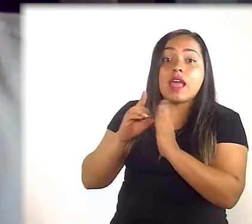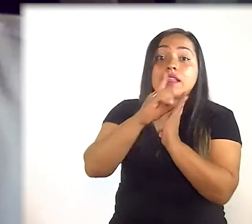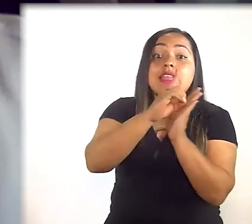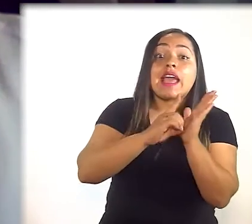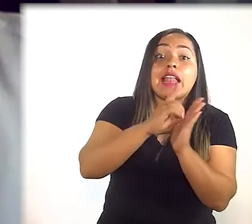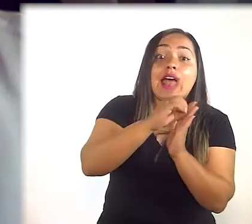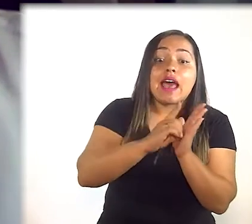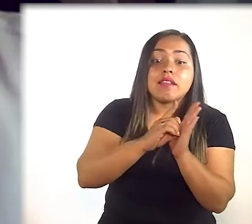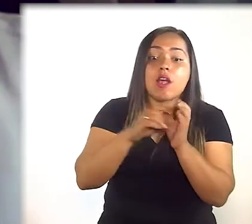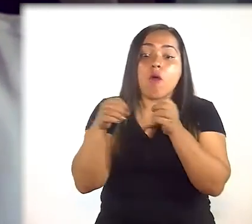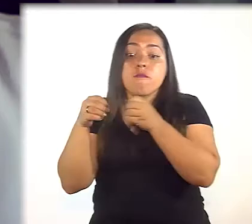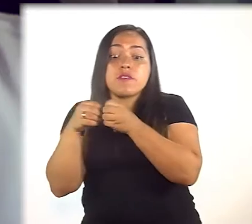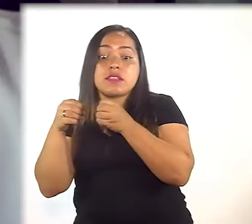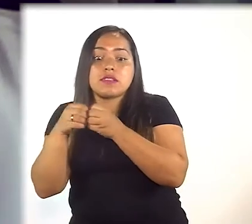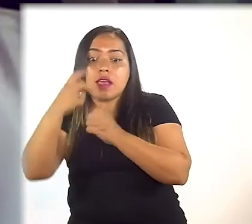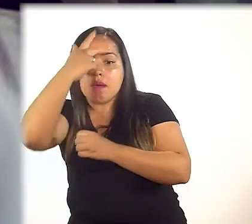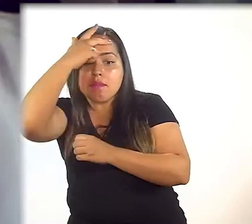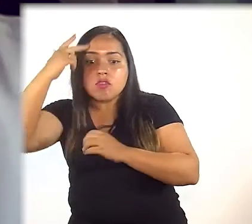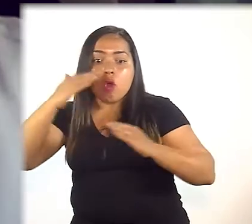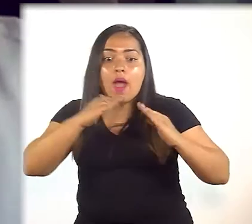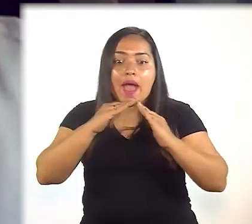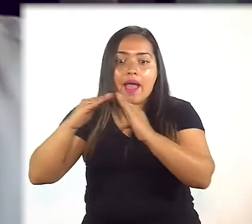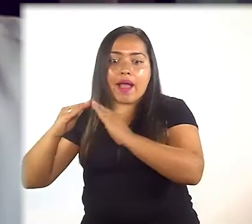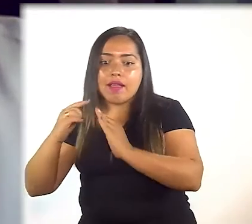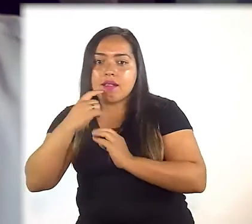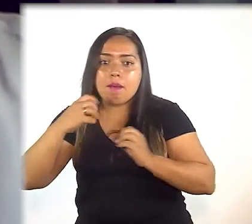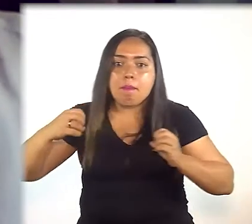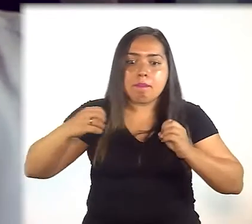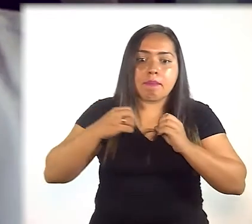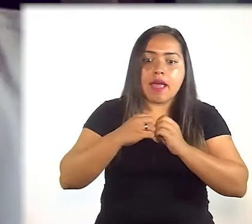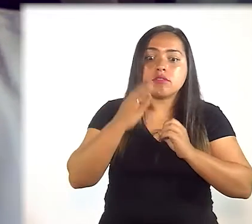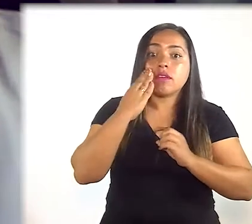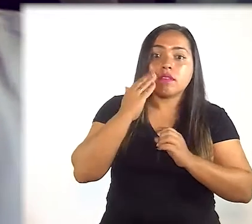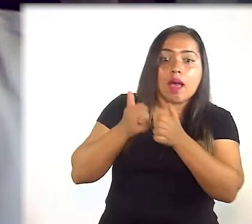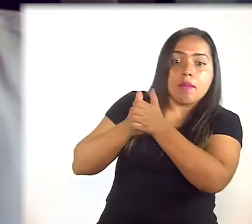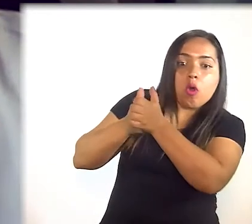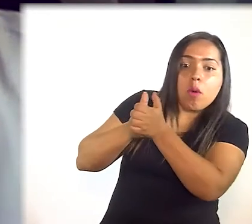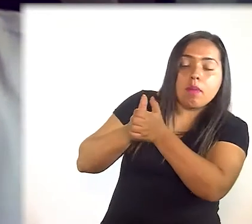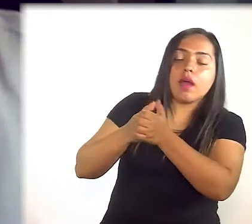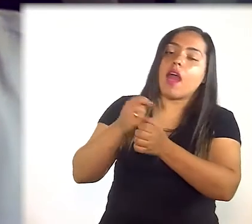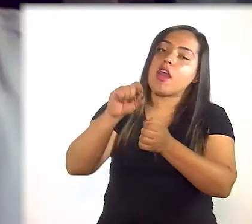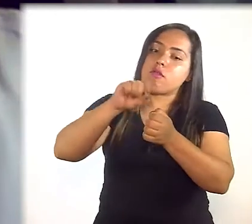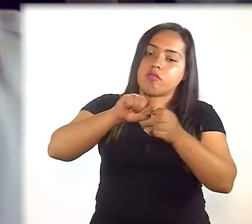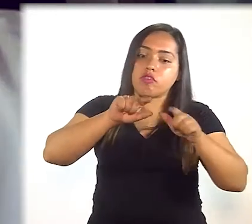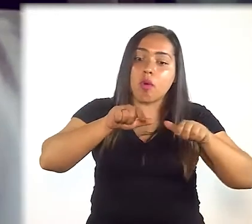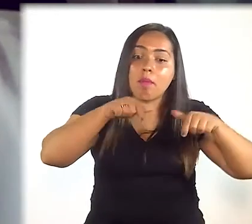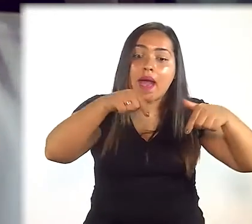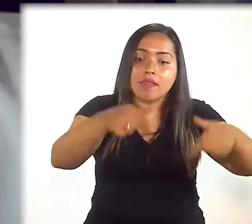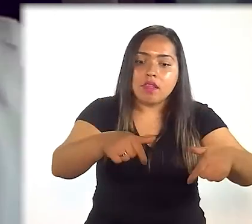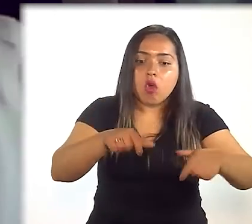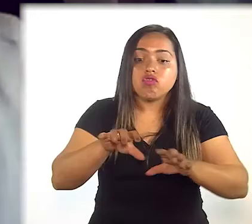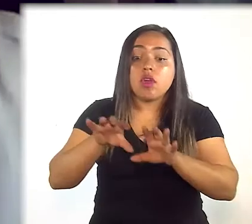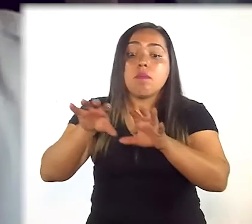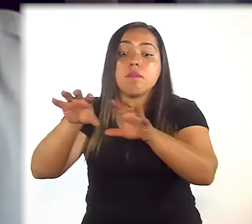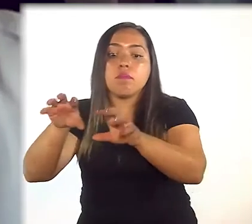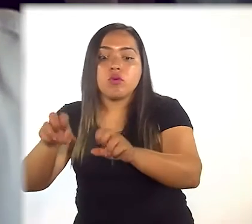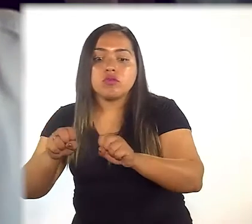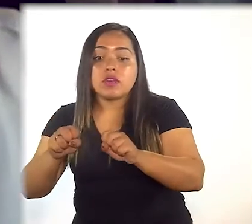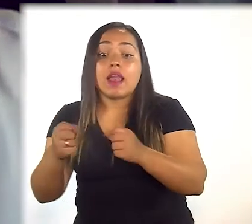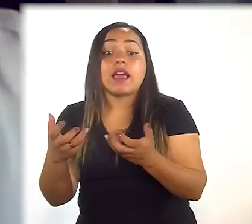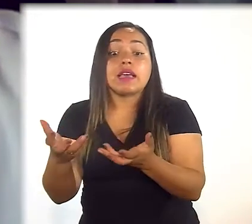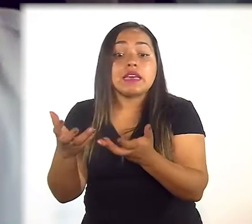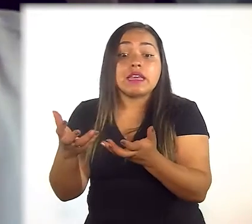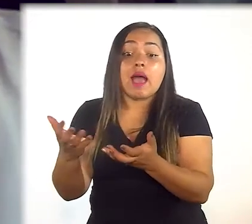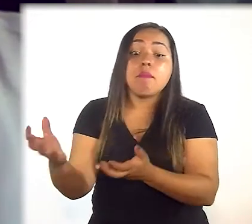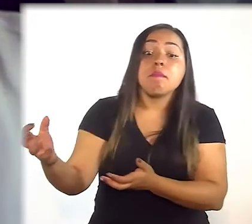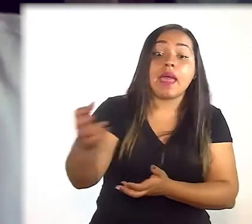Nós ligamos para a delegacia, pedimos para fazer o registro. Eu pedi declaração de vizinho, alguém, e para